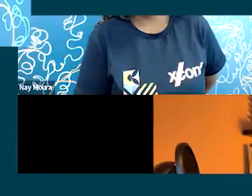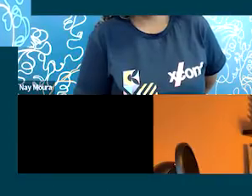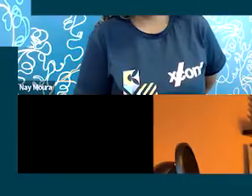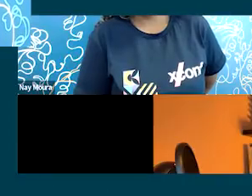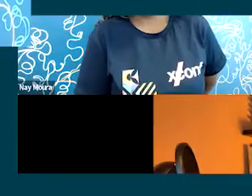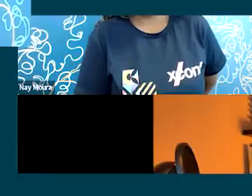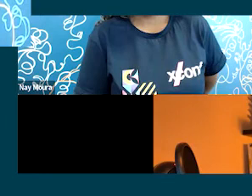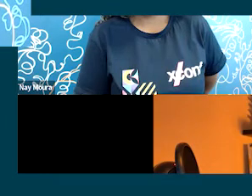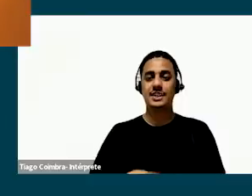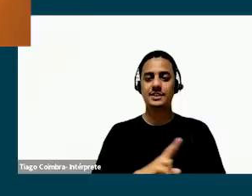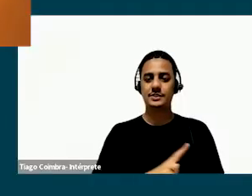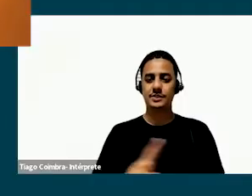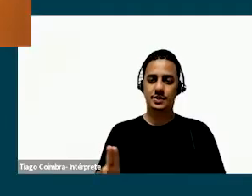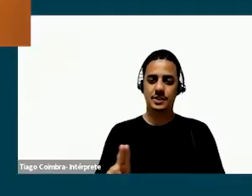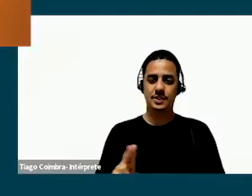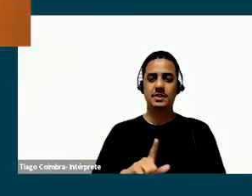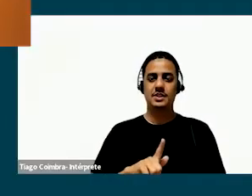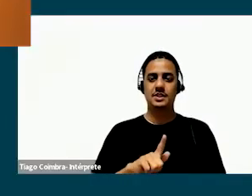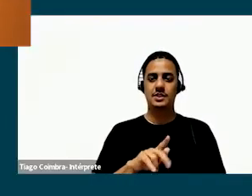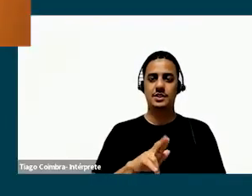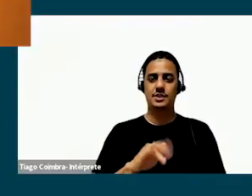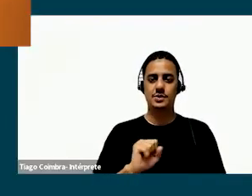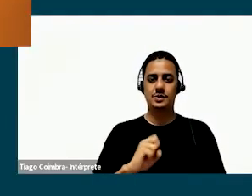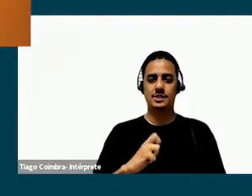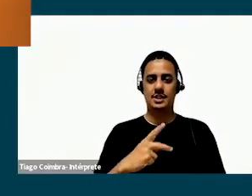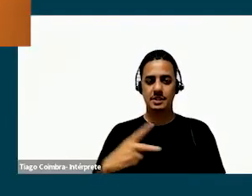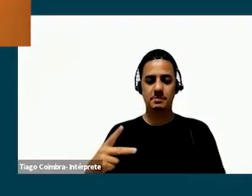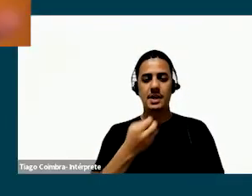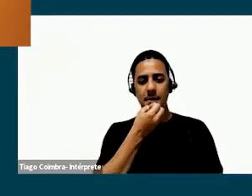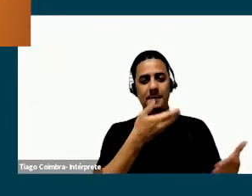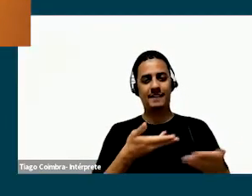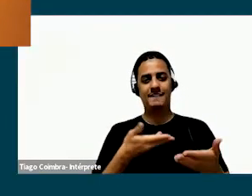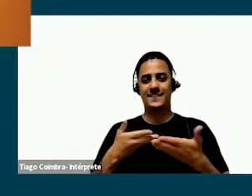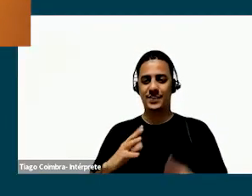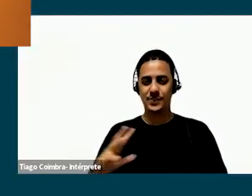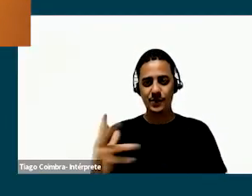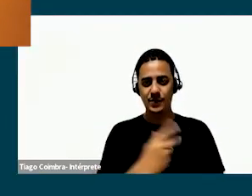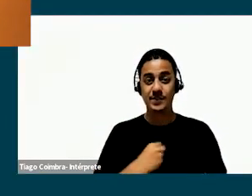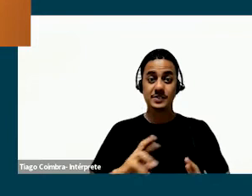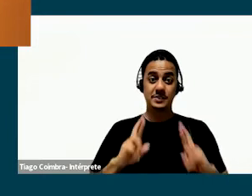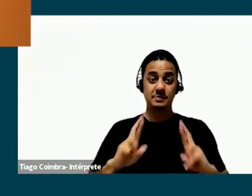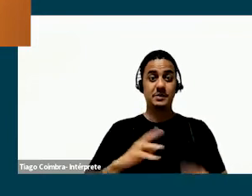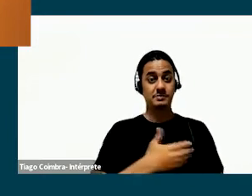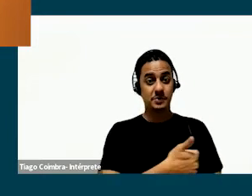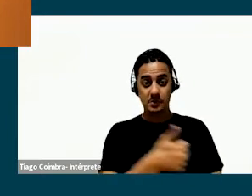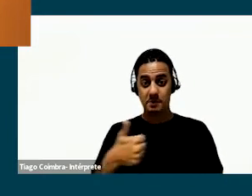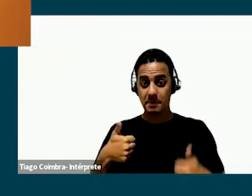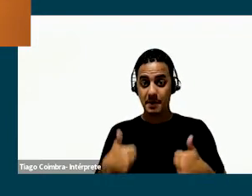Legal. Turma, boa tarde. Meu nome é Giuseppe. Bem-vindas a todos. Espero que todos estejam